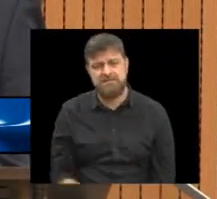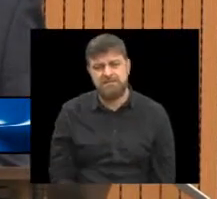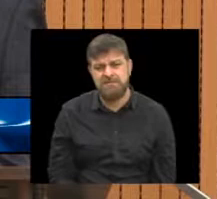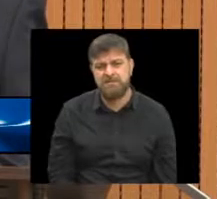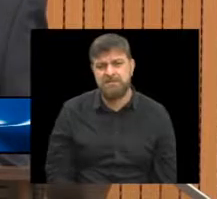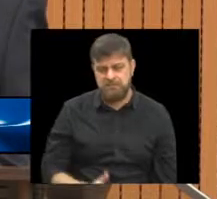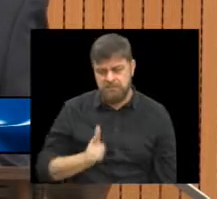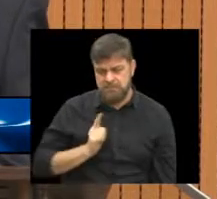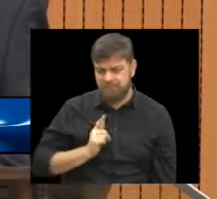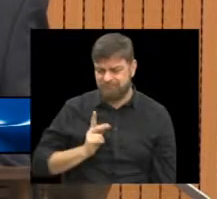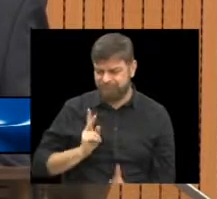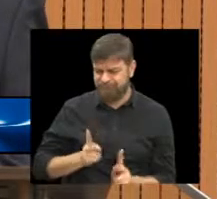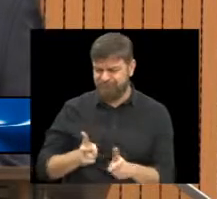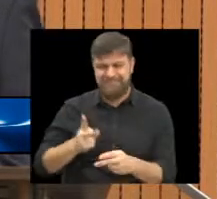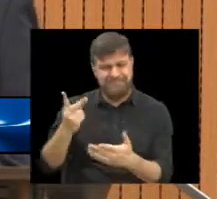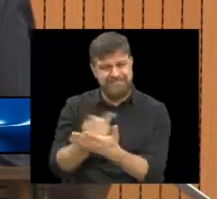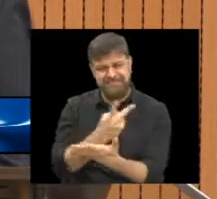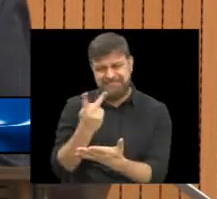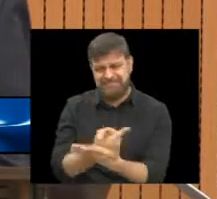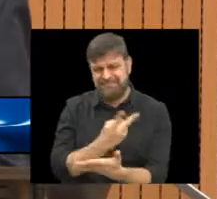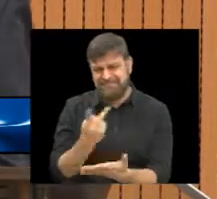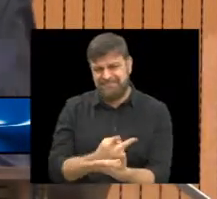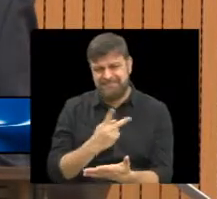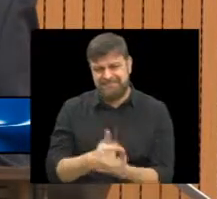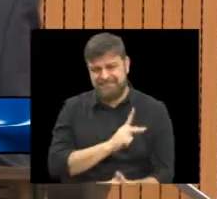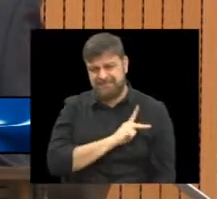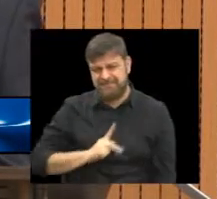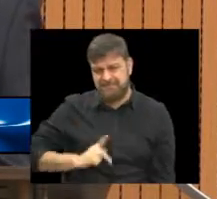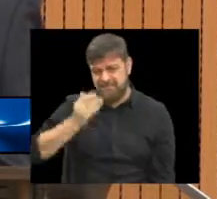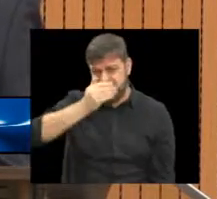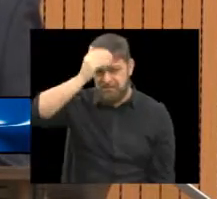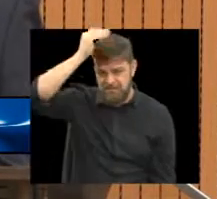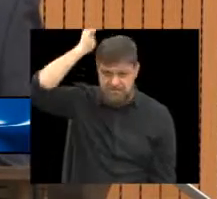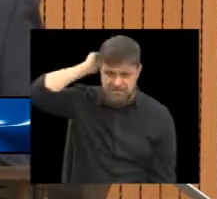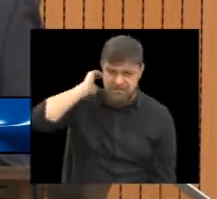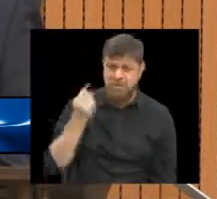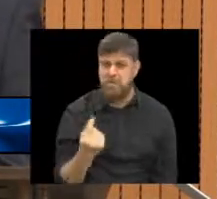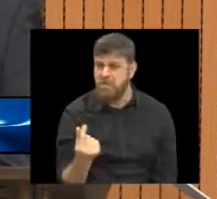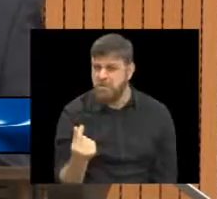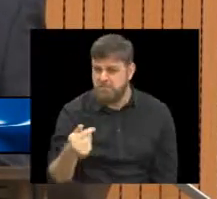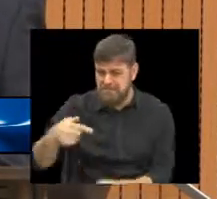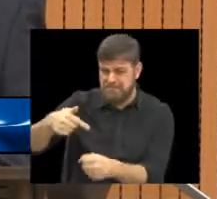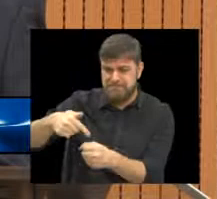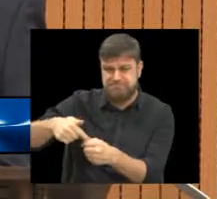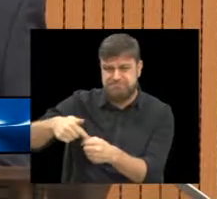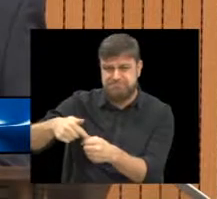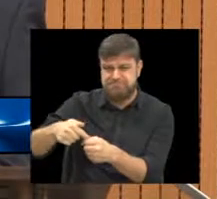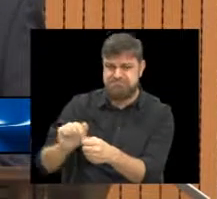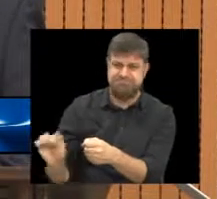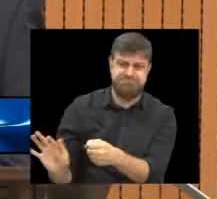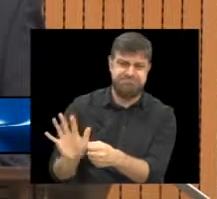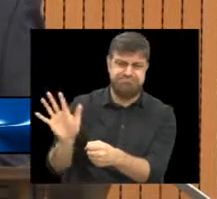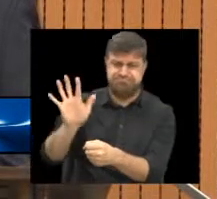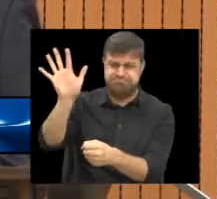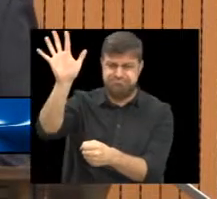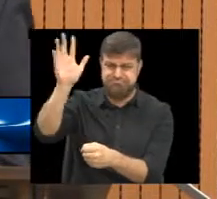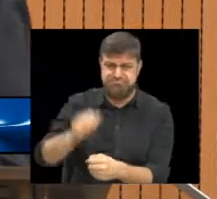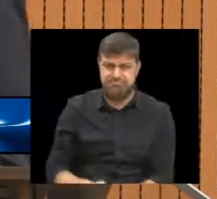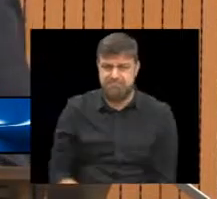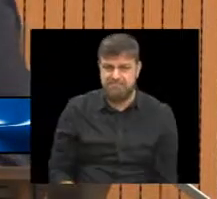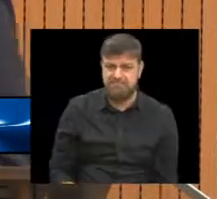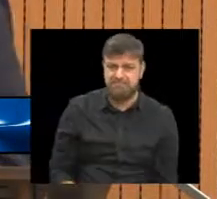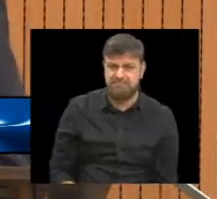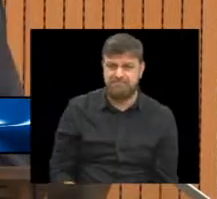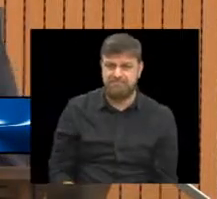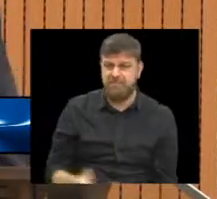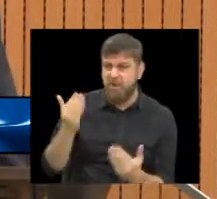e está sendo um grande erro do governo atrelar o preço do combustível ao mercado